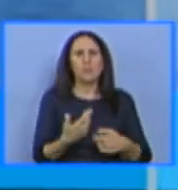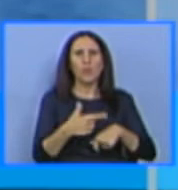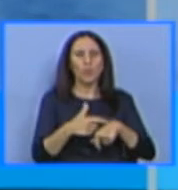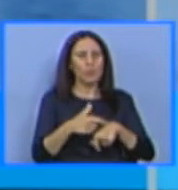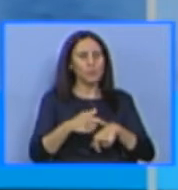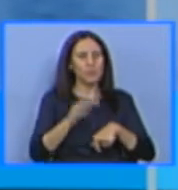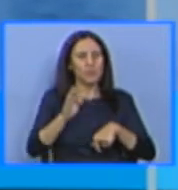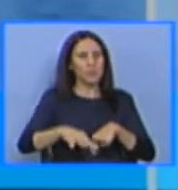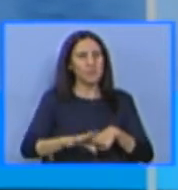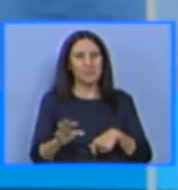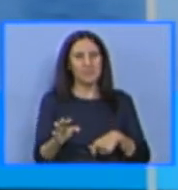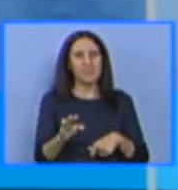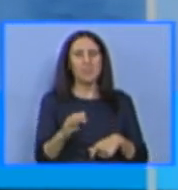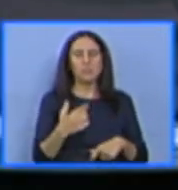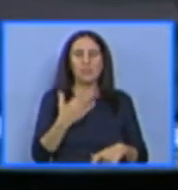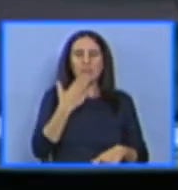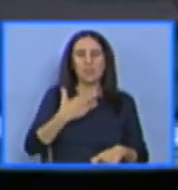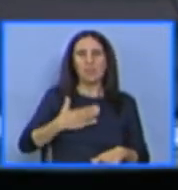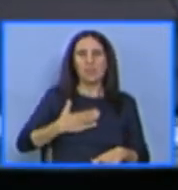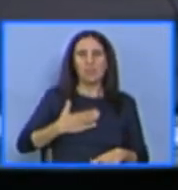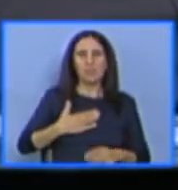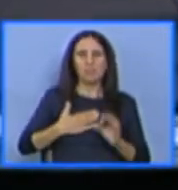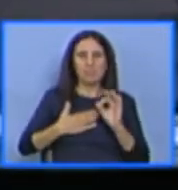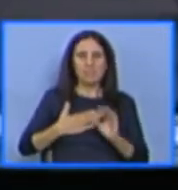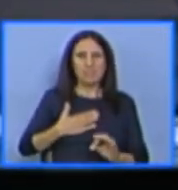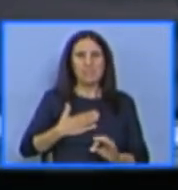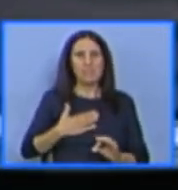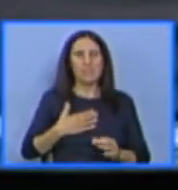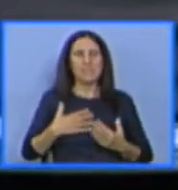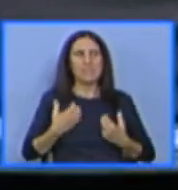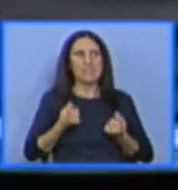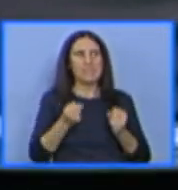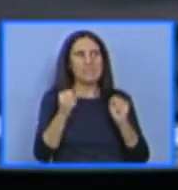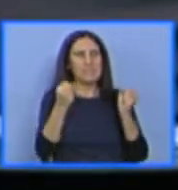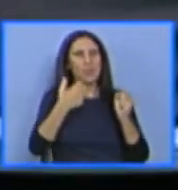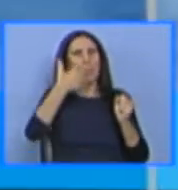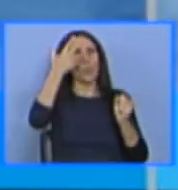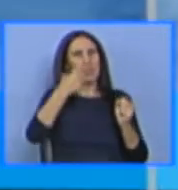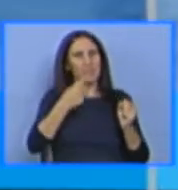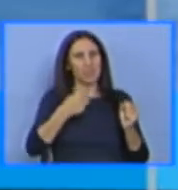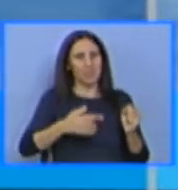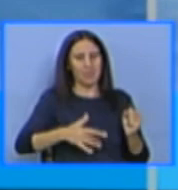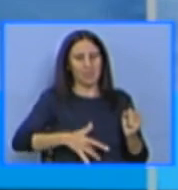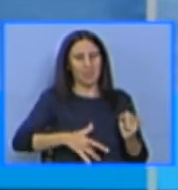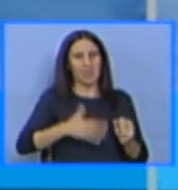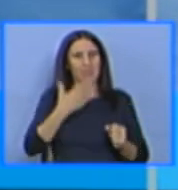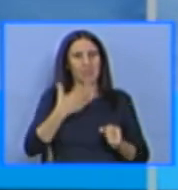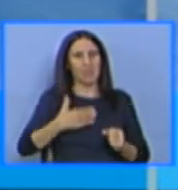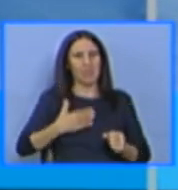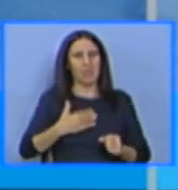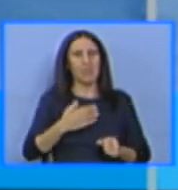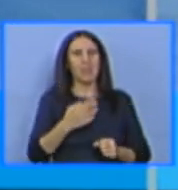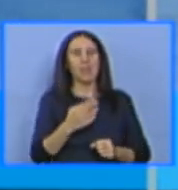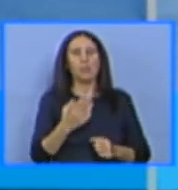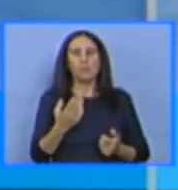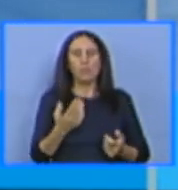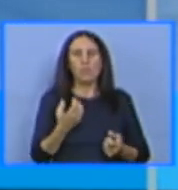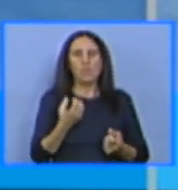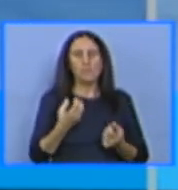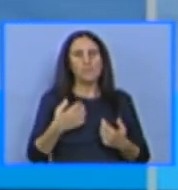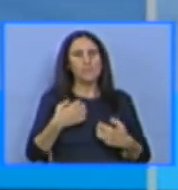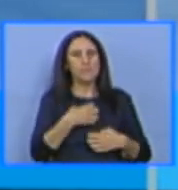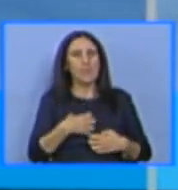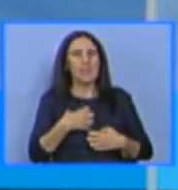relógio. Não é? E isso causava-me, certamente, de ter uma úlcera nervosa um dia, porque me causava grande incomodidade,